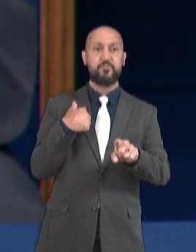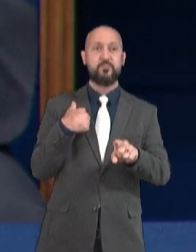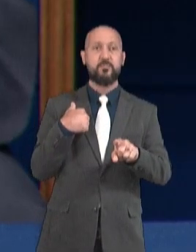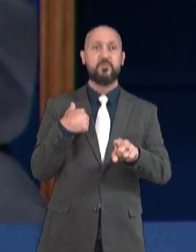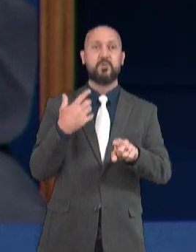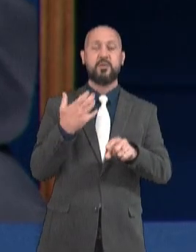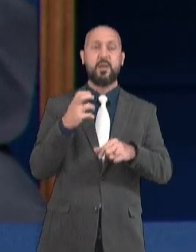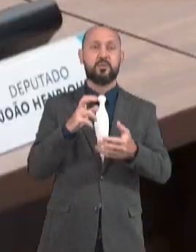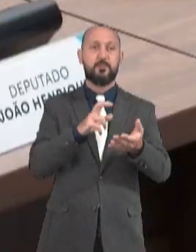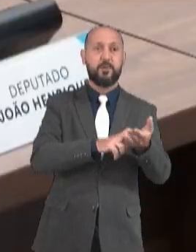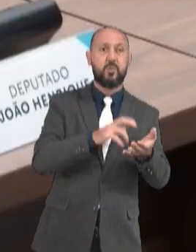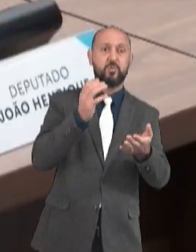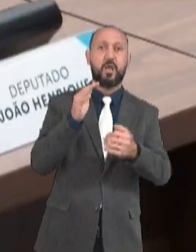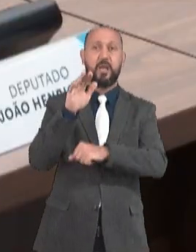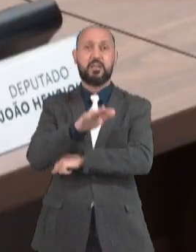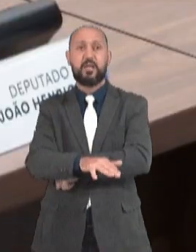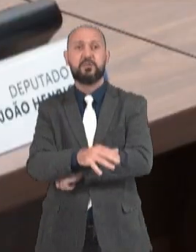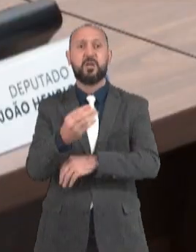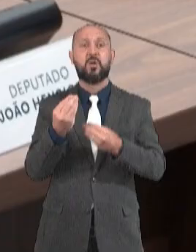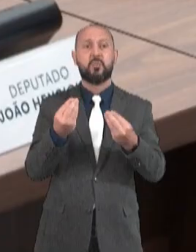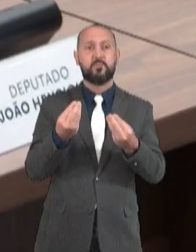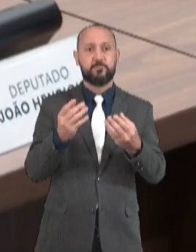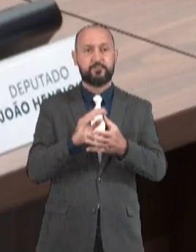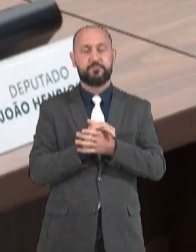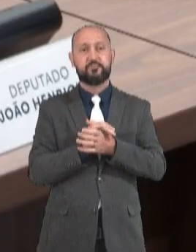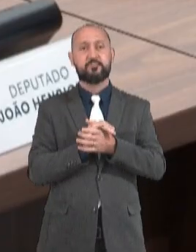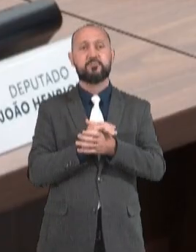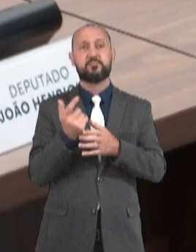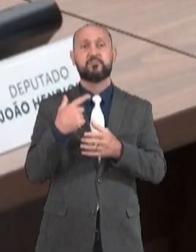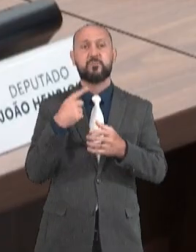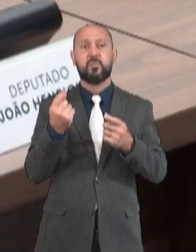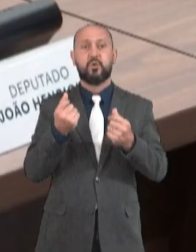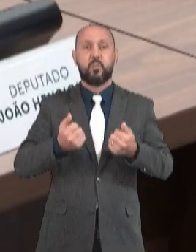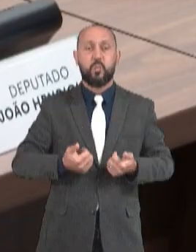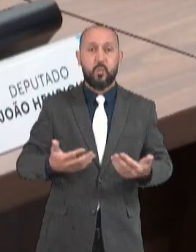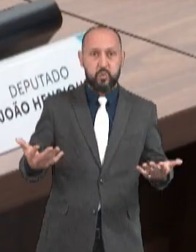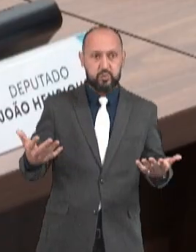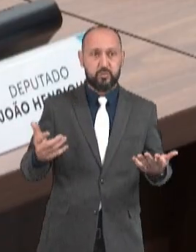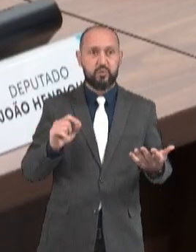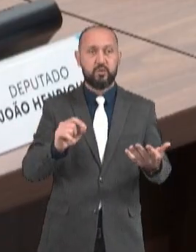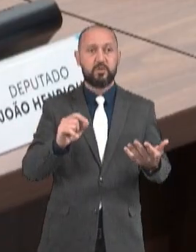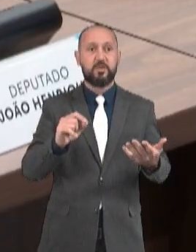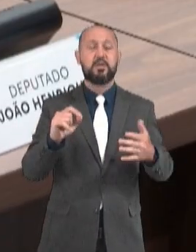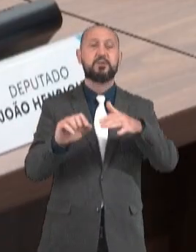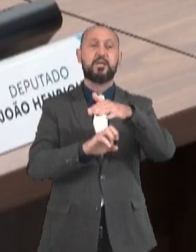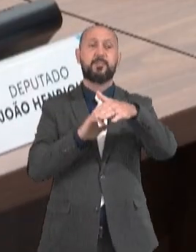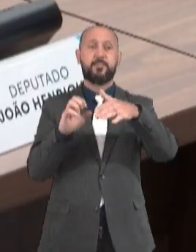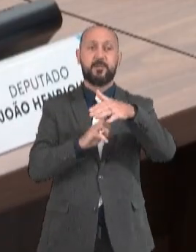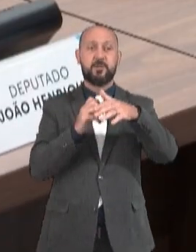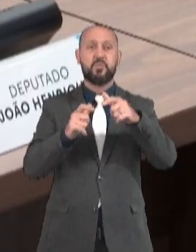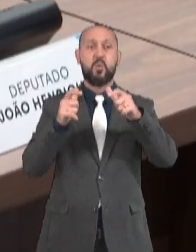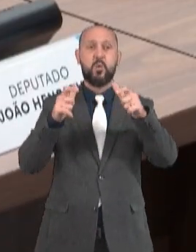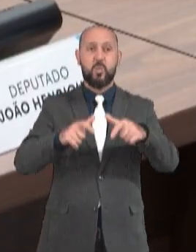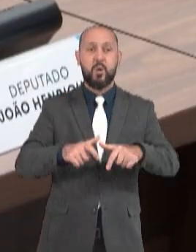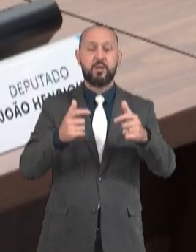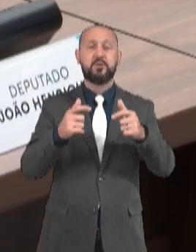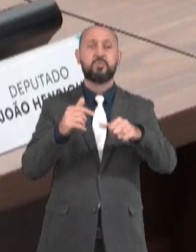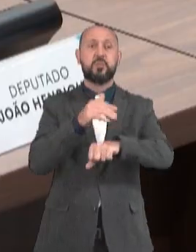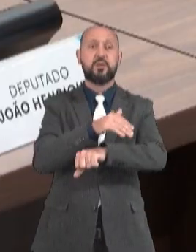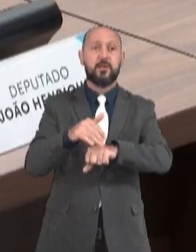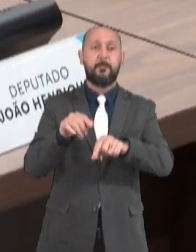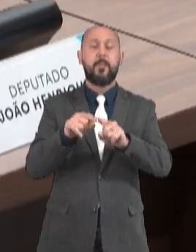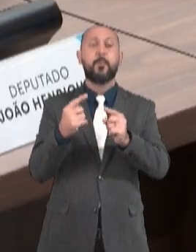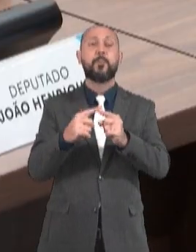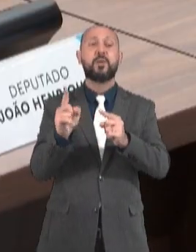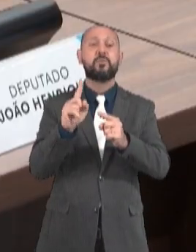um quer que entregue na parte da manhã, outro na parte da tarde. Então nós vamos ter um gasto, um custo dessa empresa indo no mesmo local, no mesmo endereço,